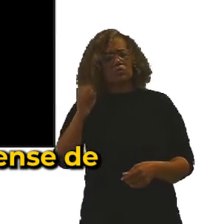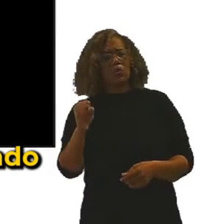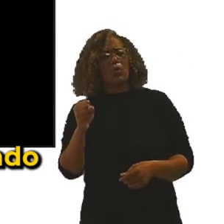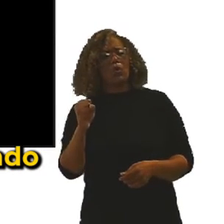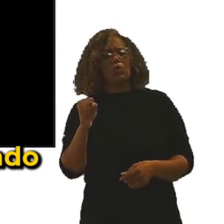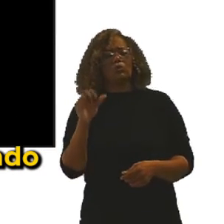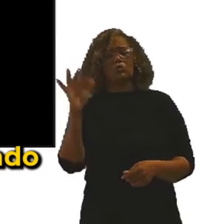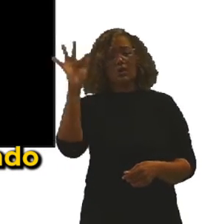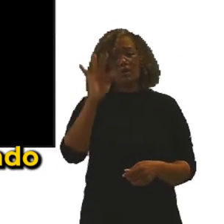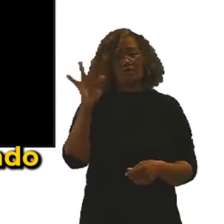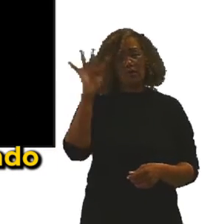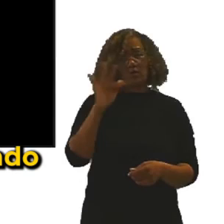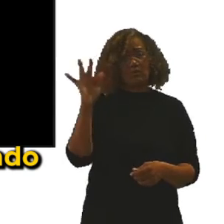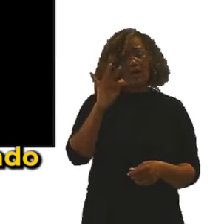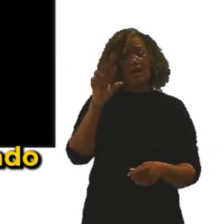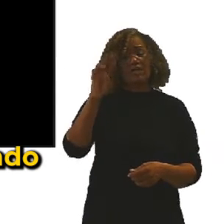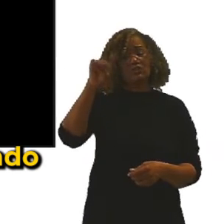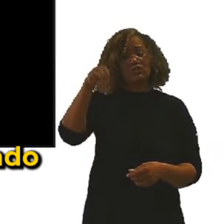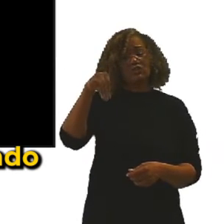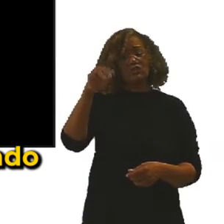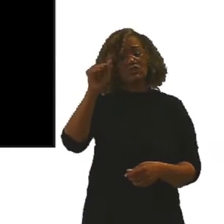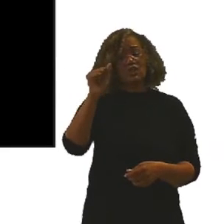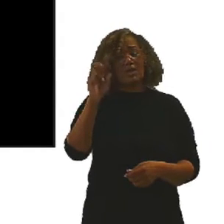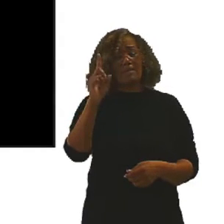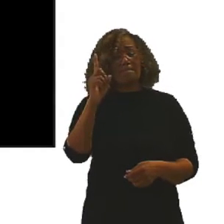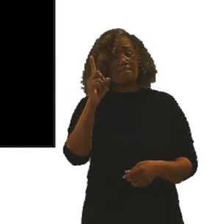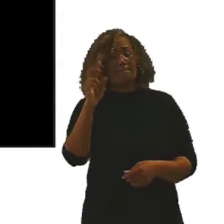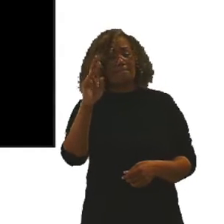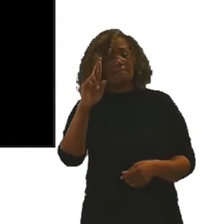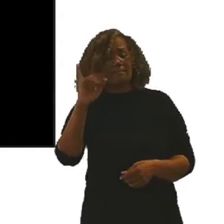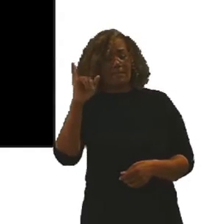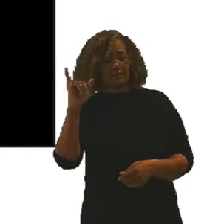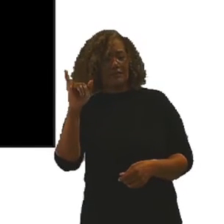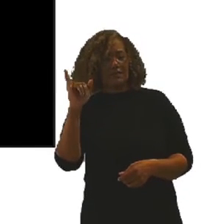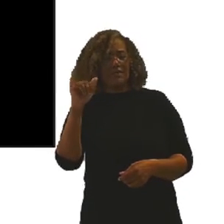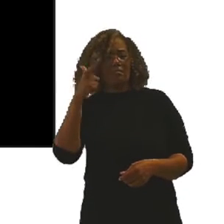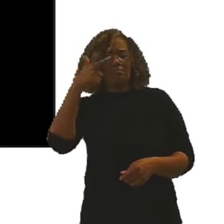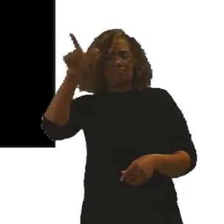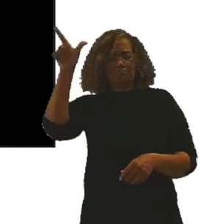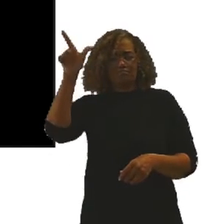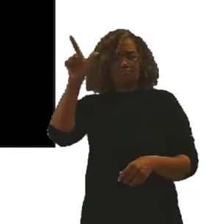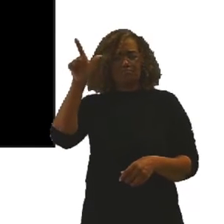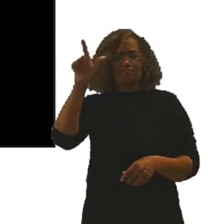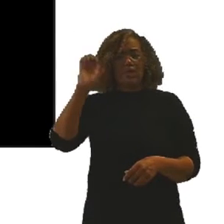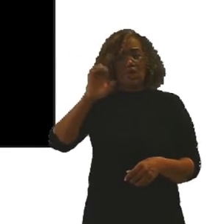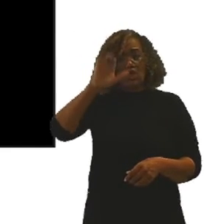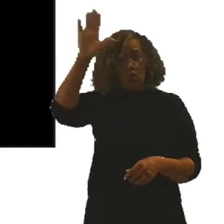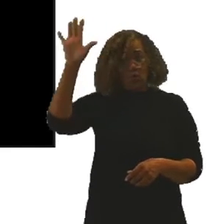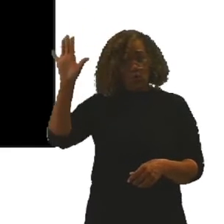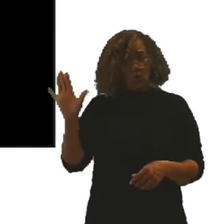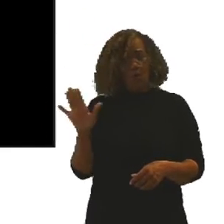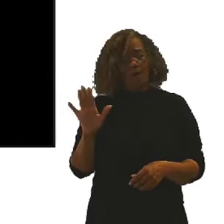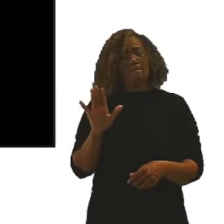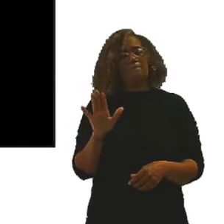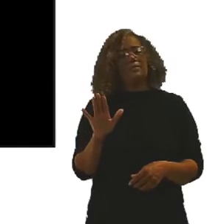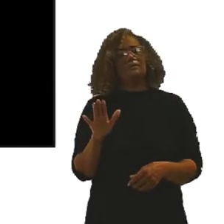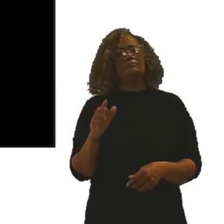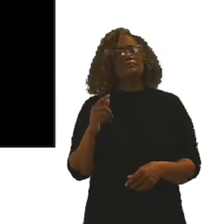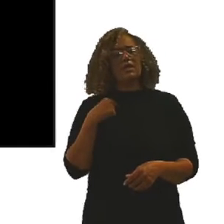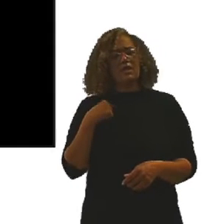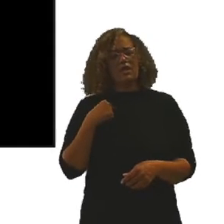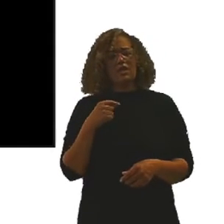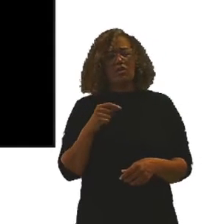de Madrid. Eu estava nessa época fazendo meu doutorado de sanduíche, lá na Europa, e